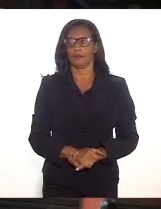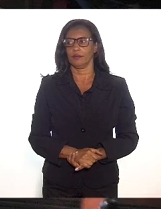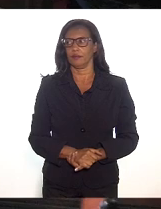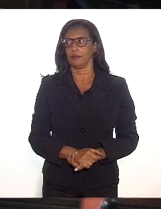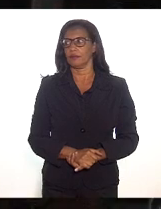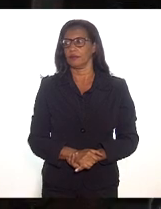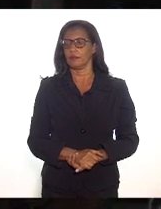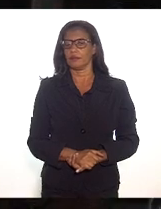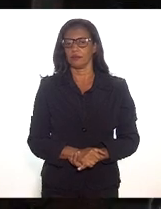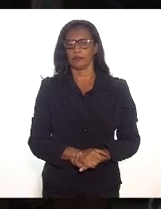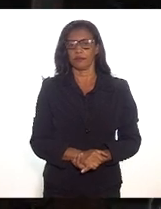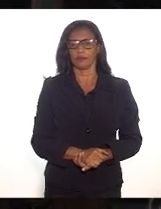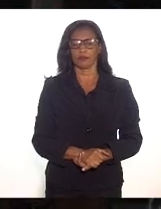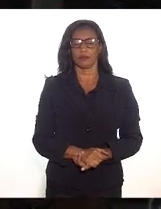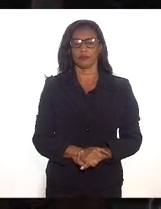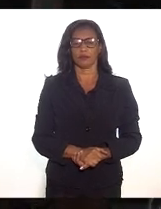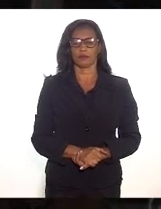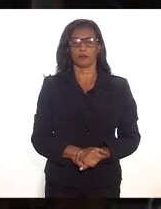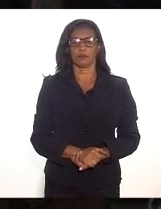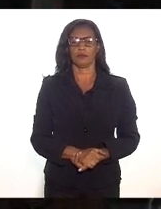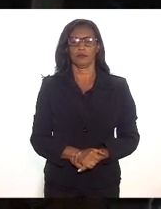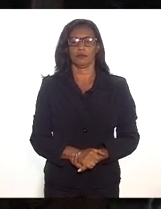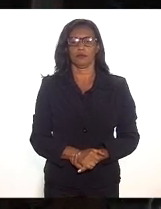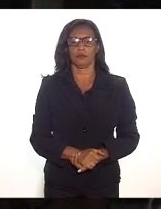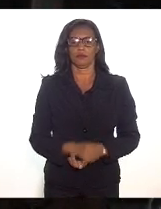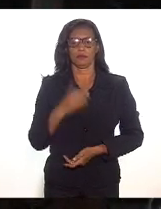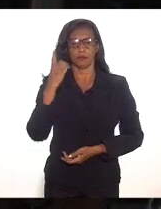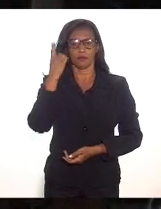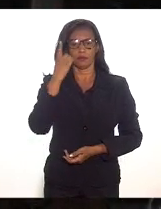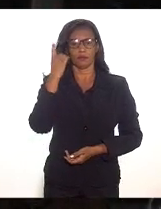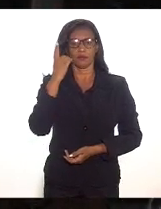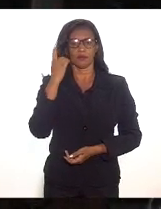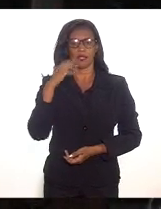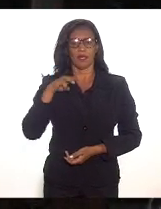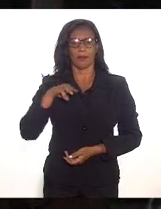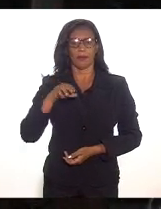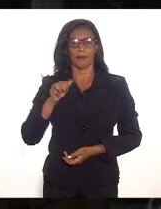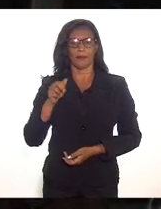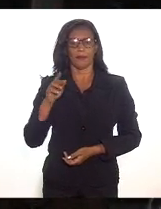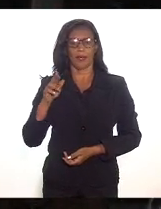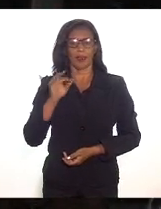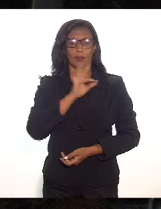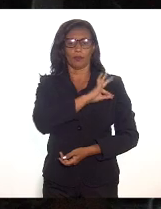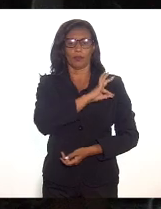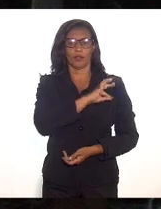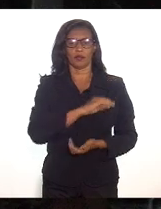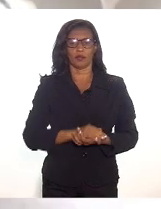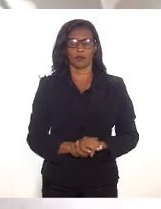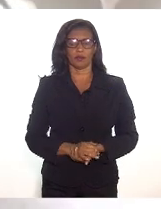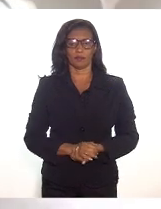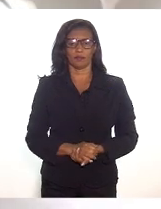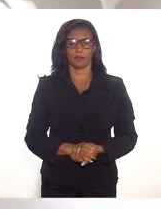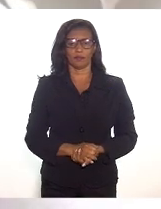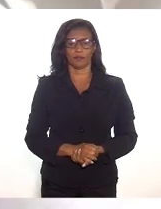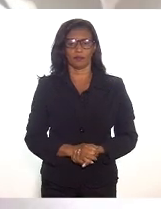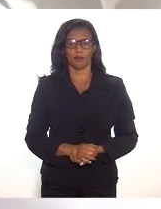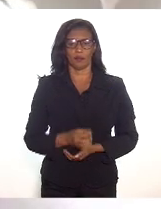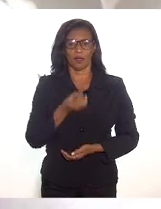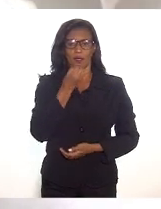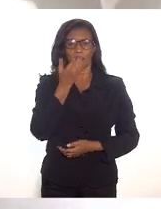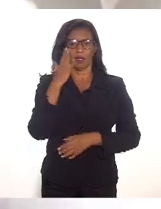Com a palavra, a deputada Marta Rocha. Boa tarde a todas e